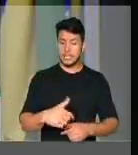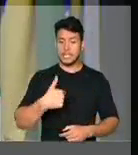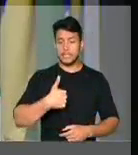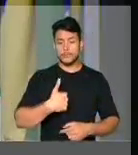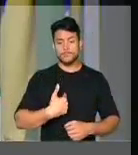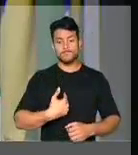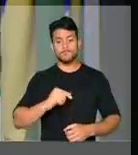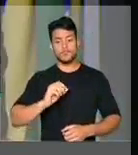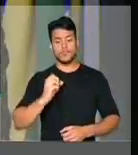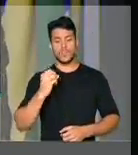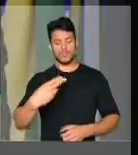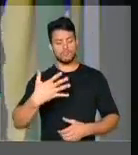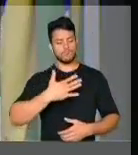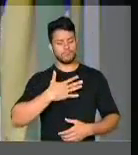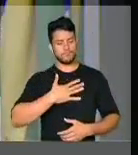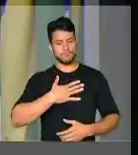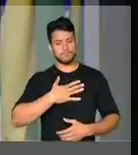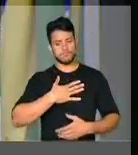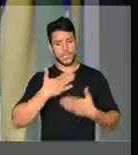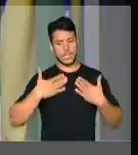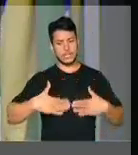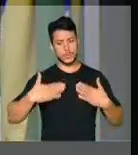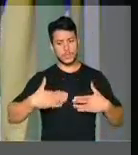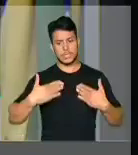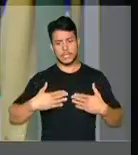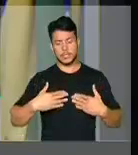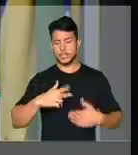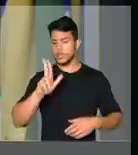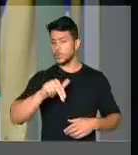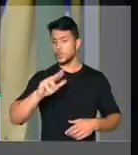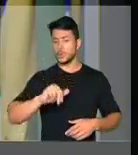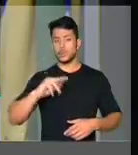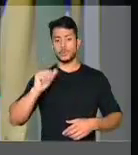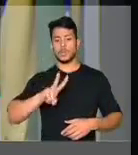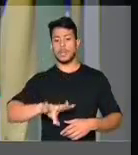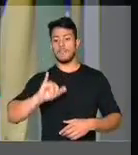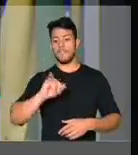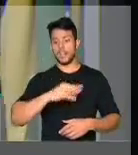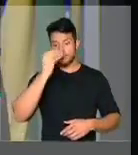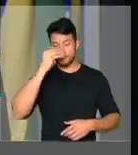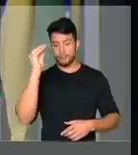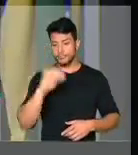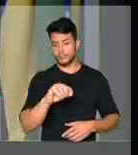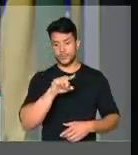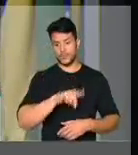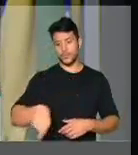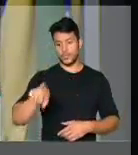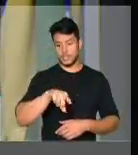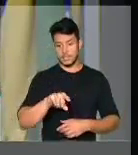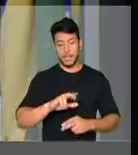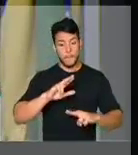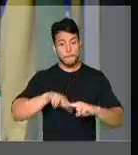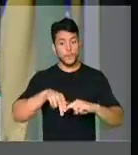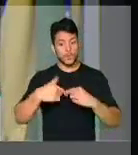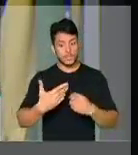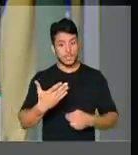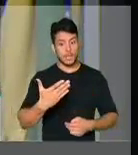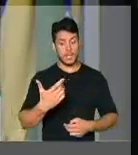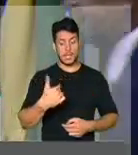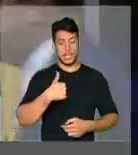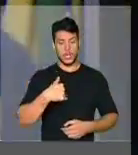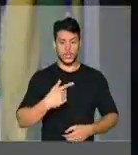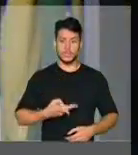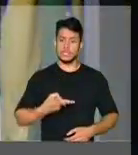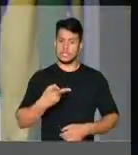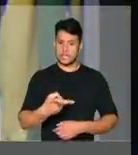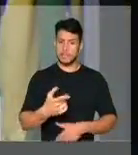eu posso ficar sossegado. Jamais decepcionarei o povo do Distrito Federal. É por isso que as minhas